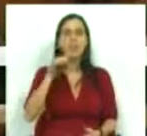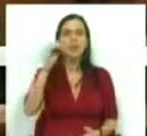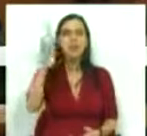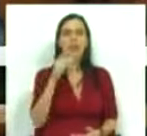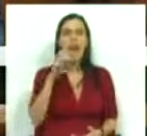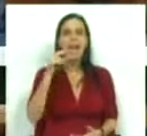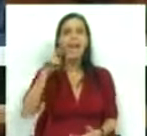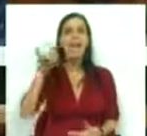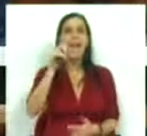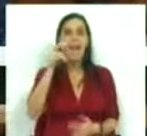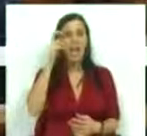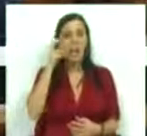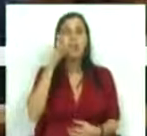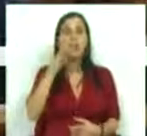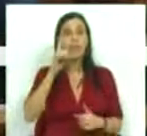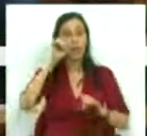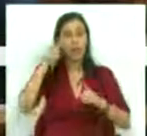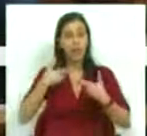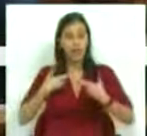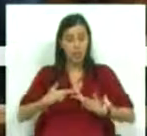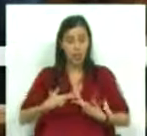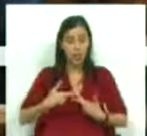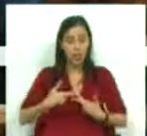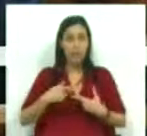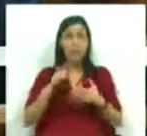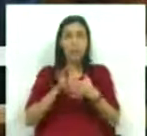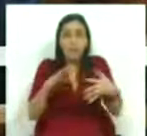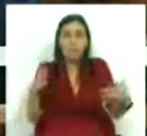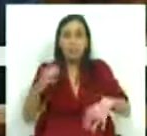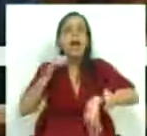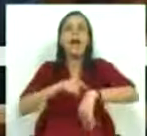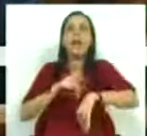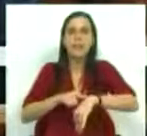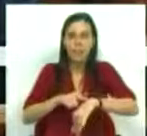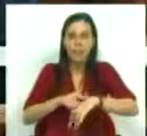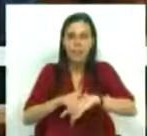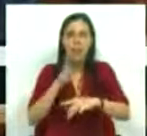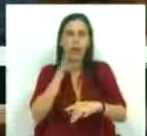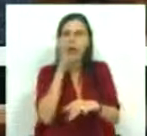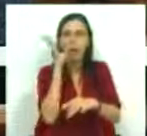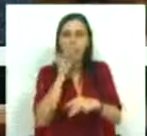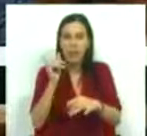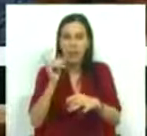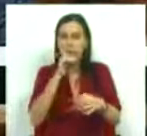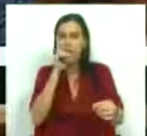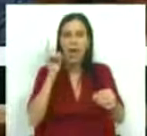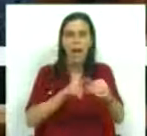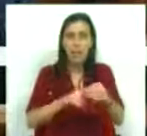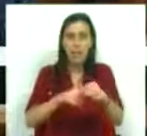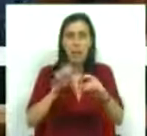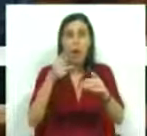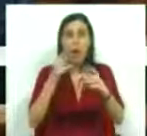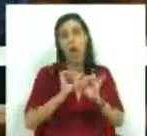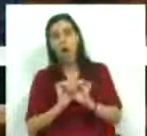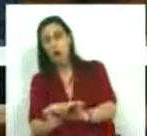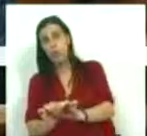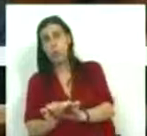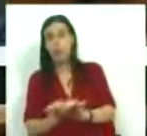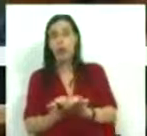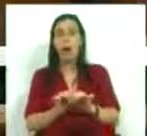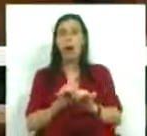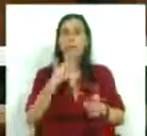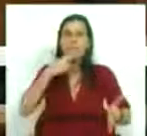Carneiro, saber estar e romper a tempo, correr os riscos da adesão e da renúncia,